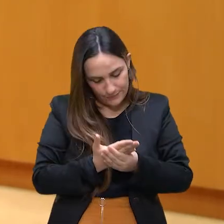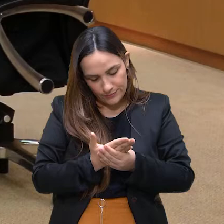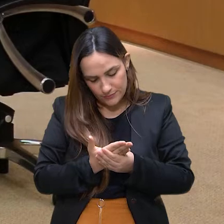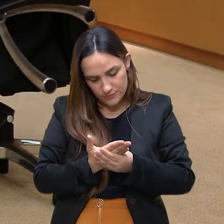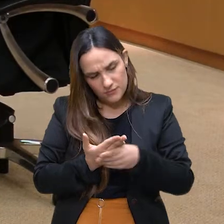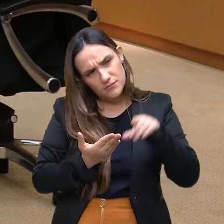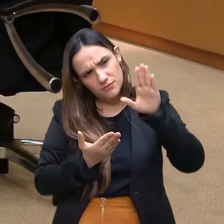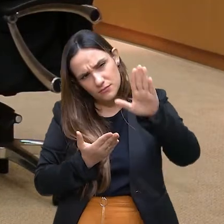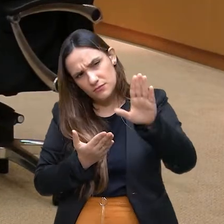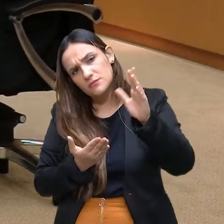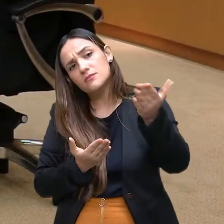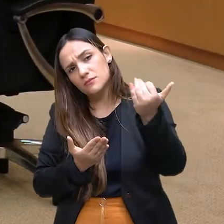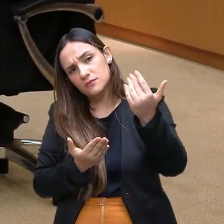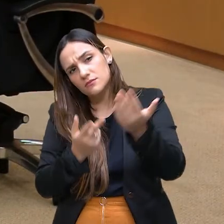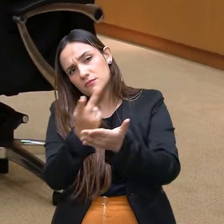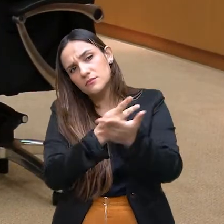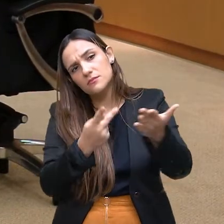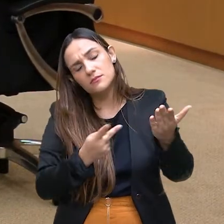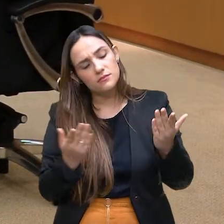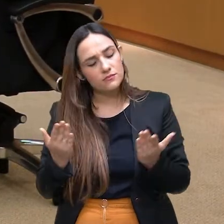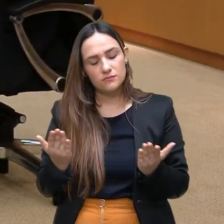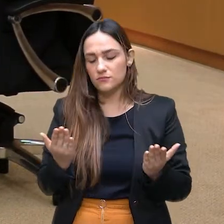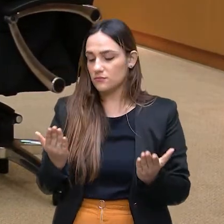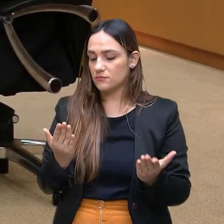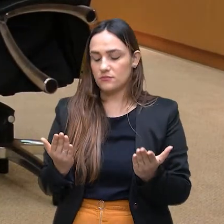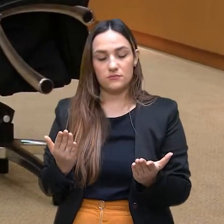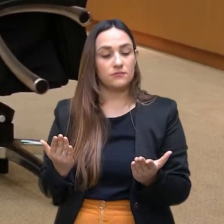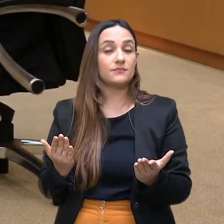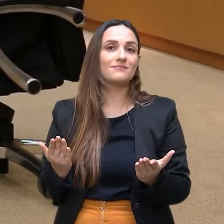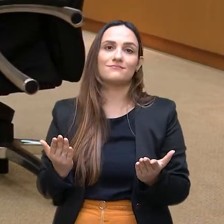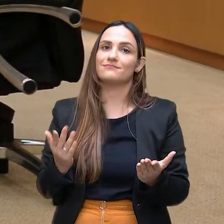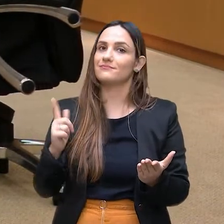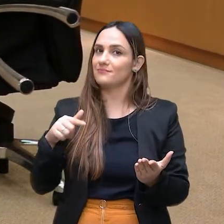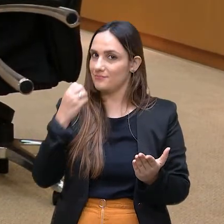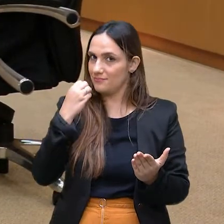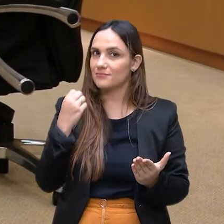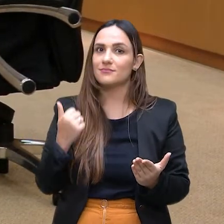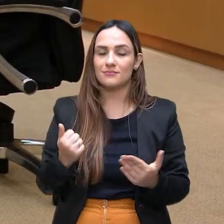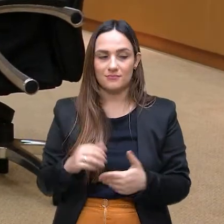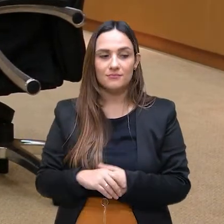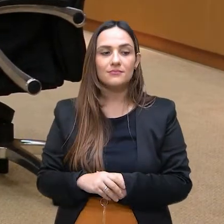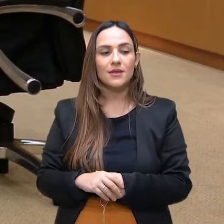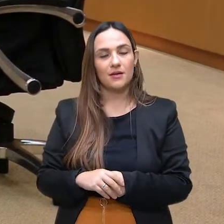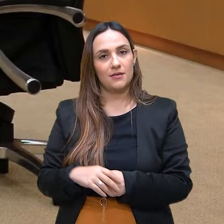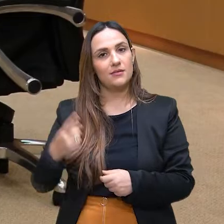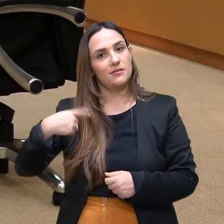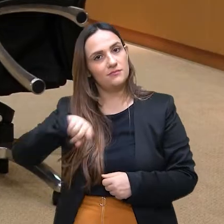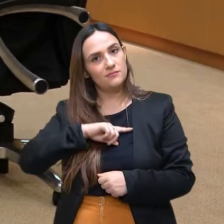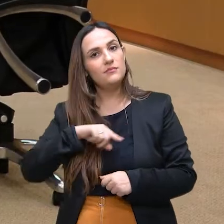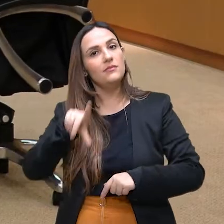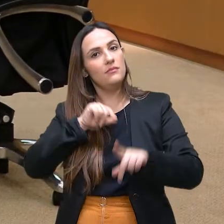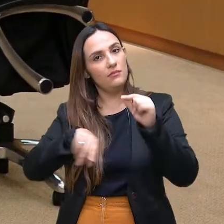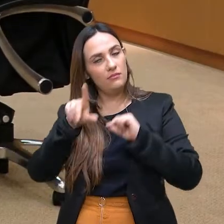tem, o parecer do Natijus. Essa é uma providência que nós tomamos, o